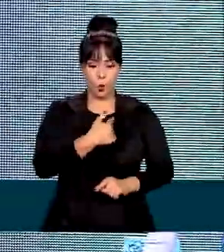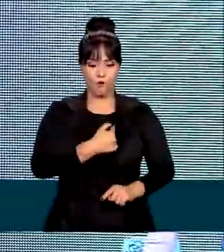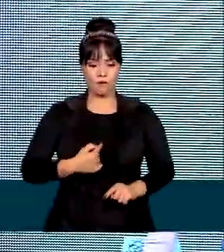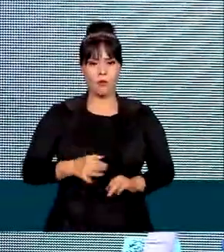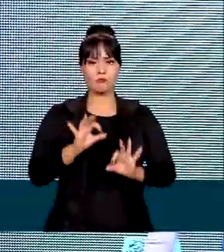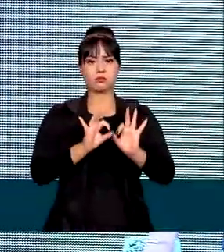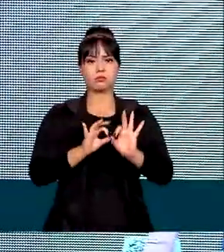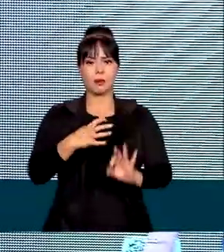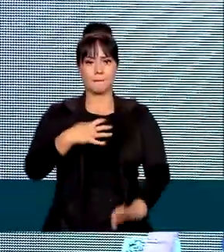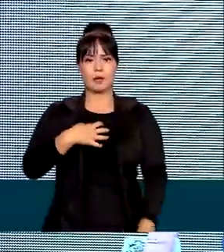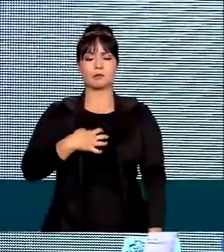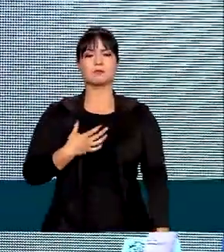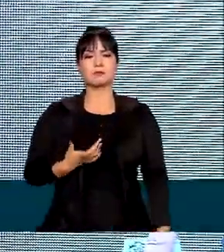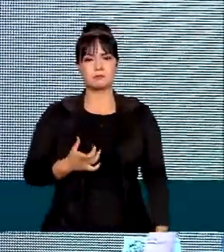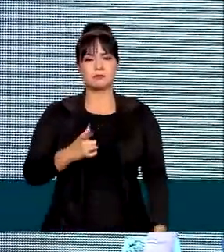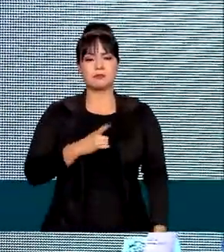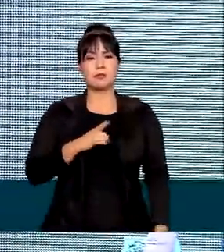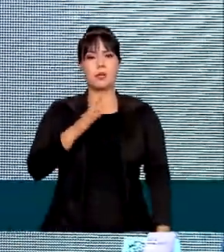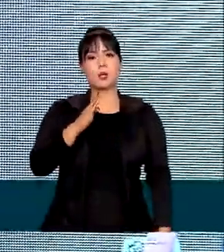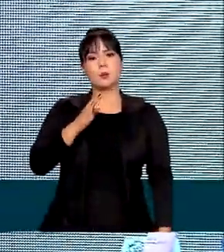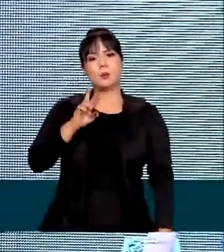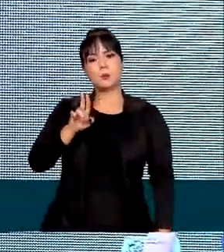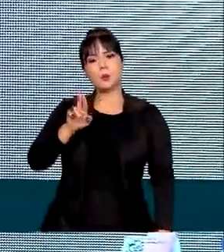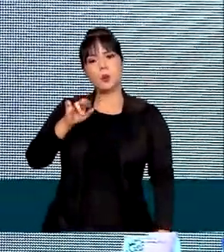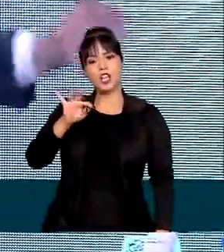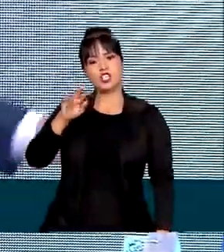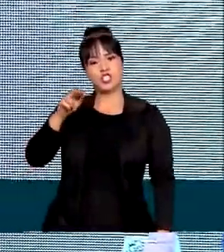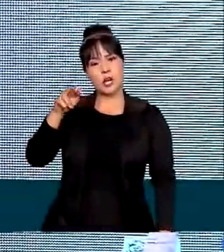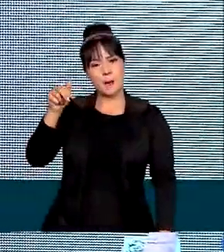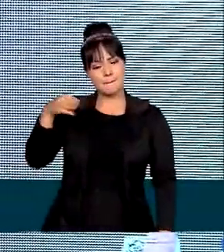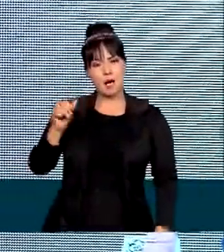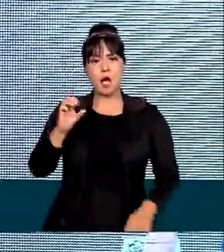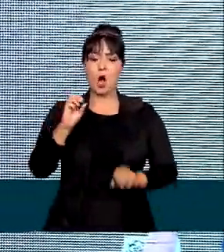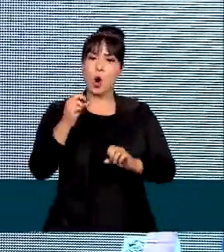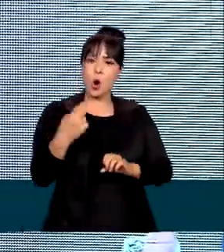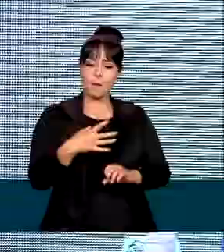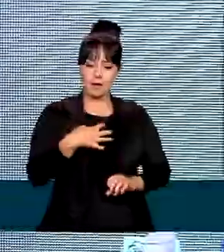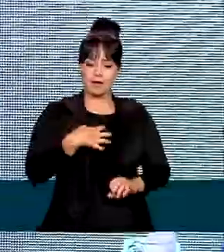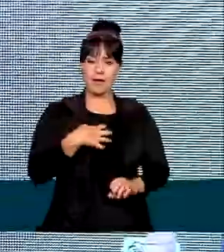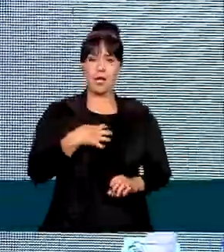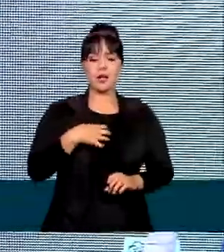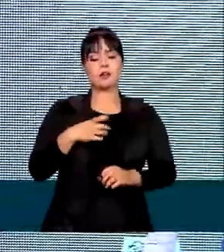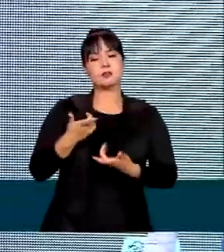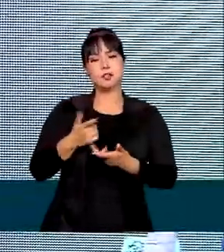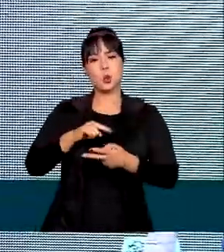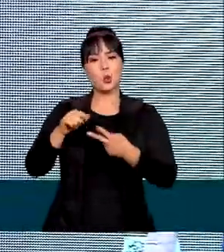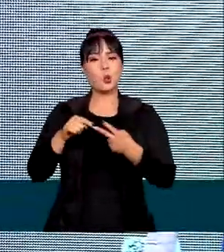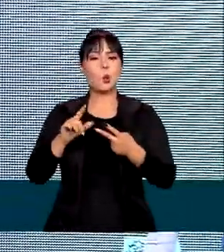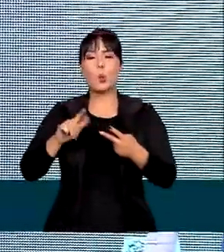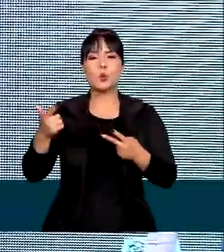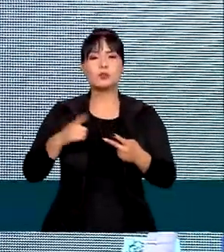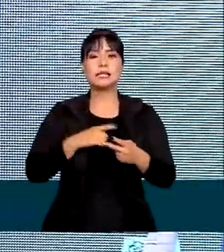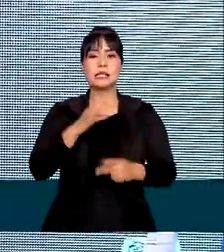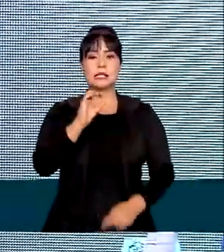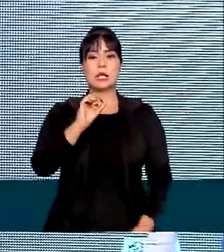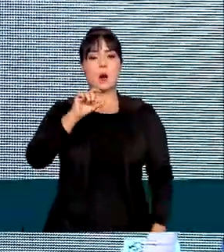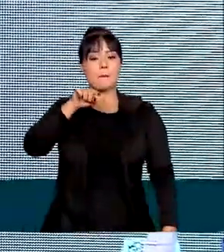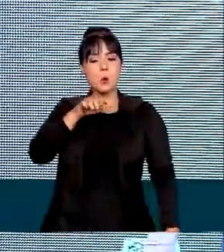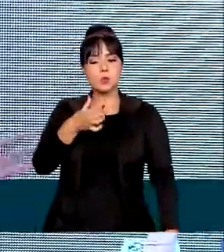com a cidade de Buritirama lá no oeste da Bahia de Quijingue que tem uma arrecadação de 0.6